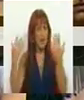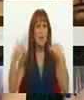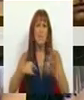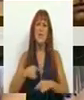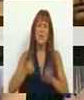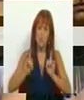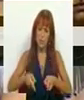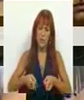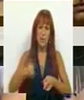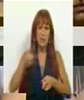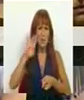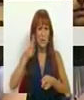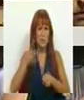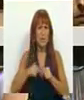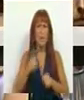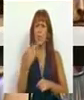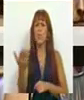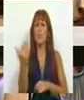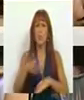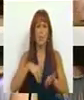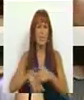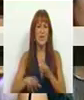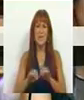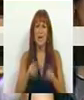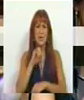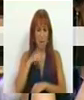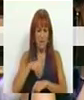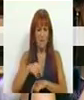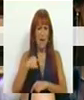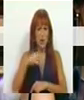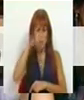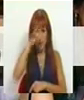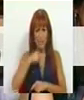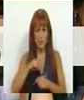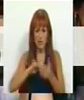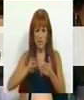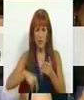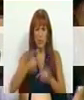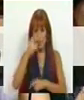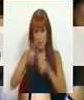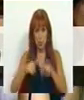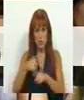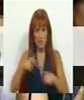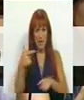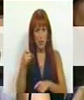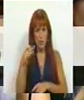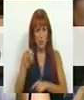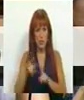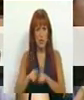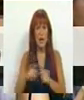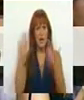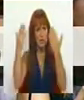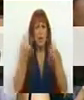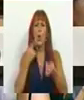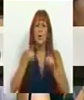Mas reconheçamos também que ainda há muito por fazer, como oportunamente nos lembra a petição dos utentes do Médio Tejo, a quem